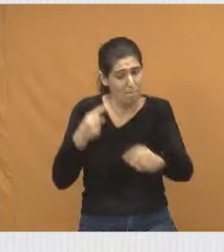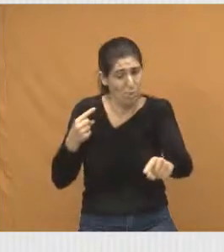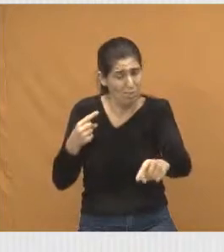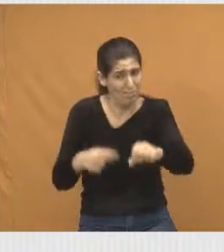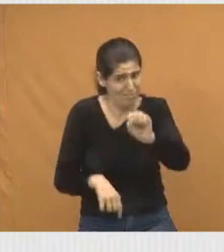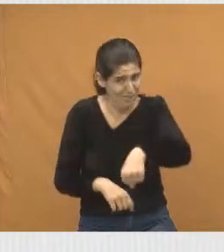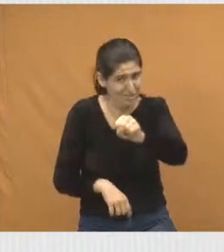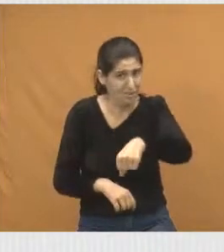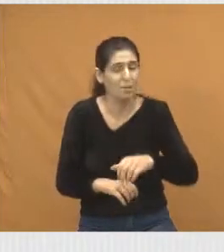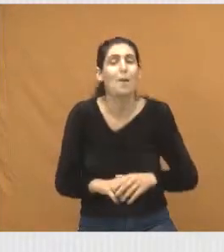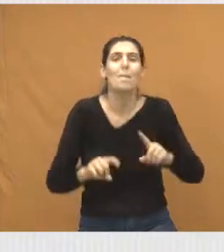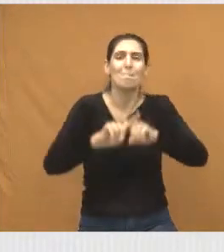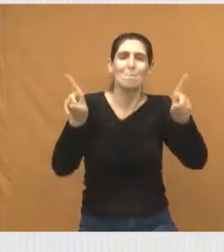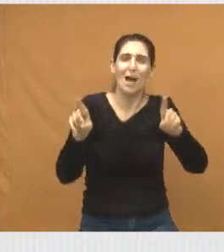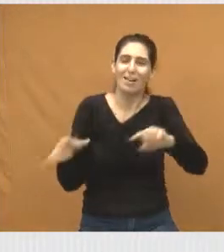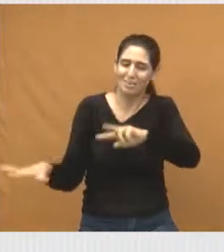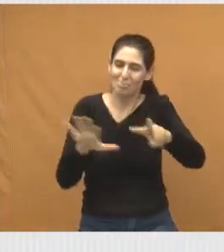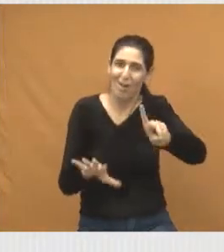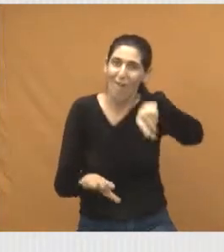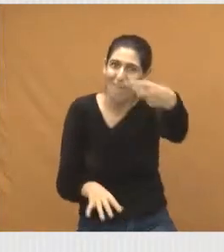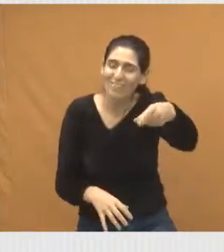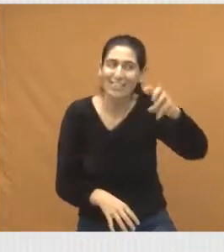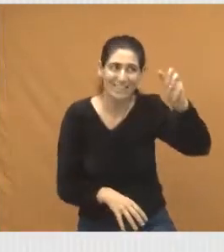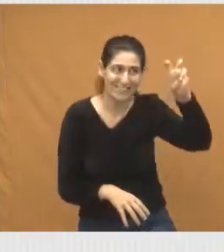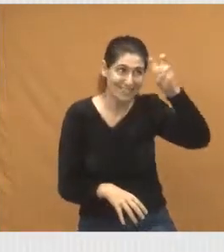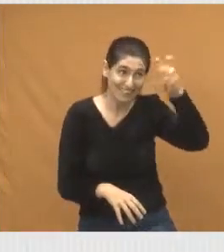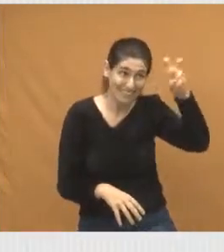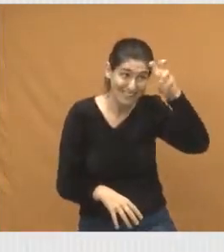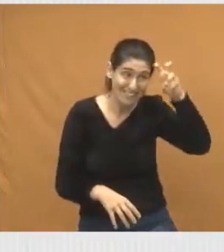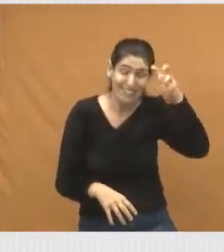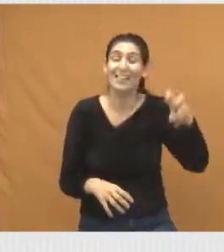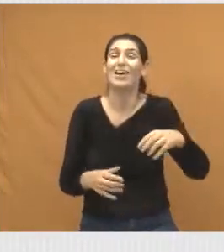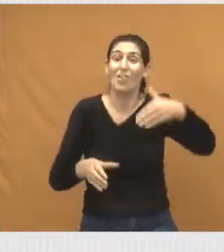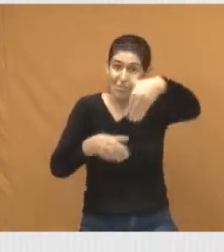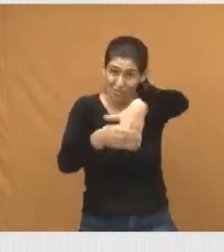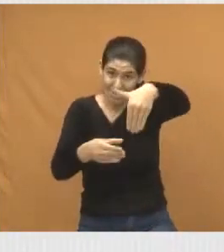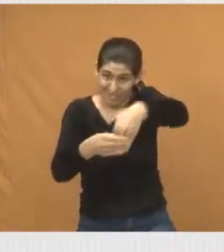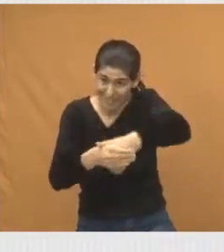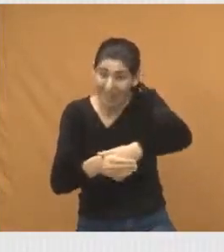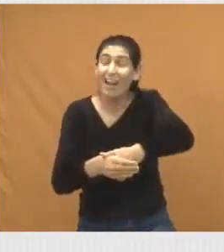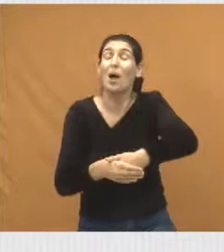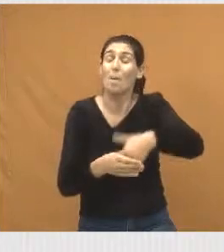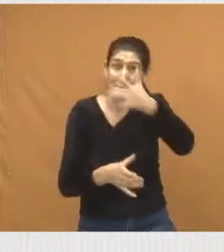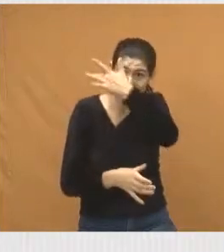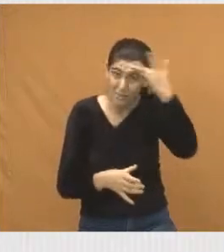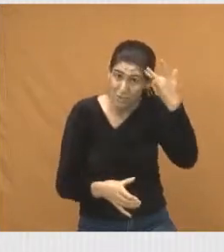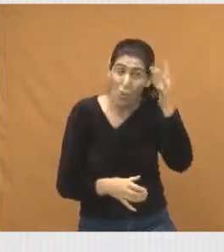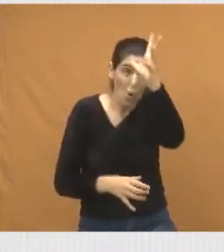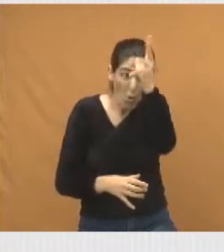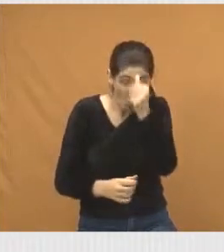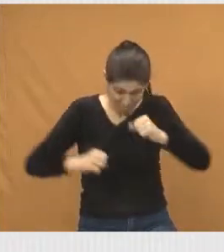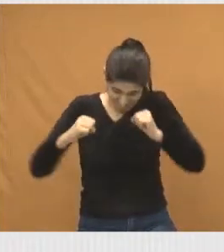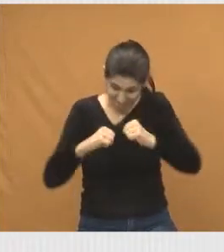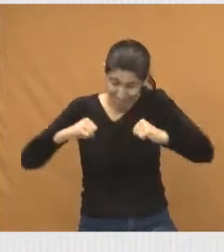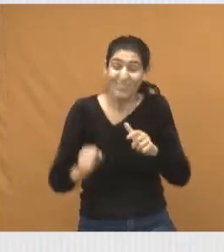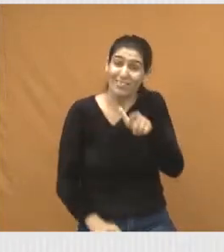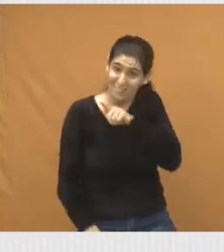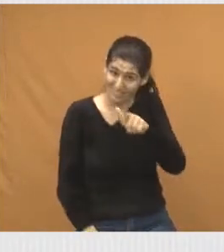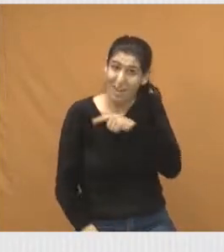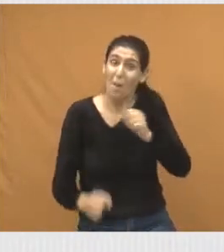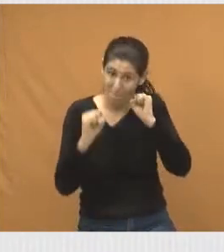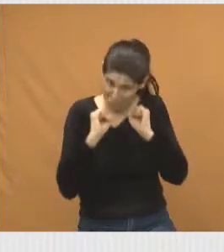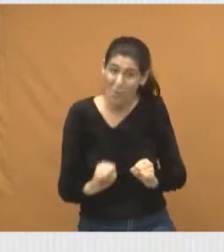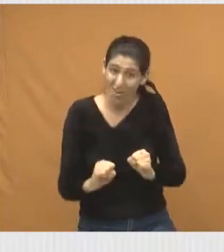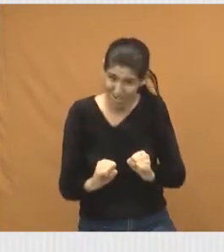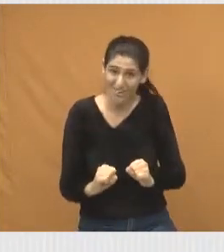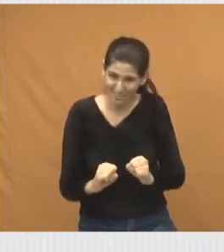colocar quinta-feira, se Deus quiser, aí as pessoas estão autorizadas a criar essa espécie de galinha da Angola. É isso aí, tamo junto.